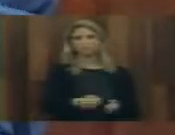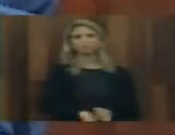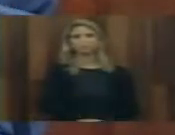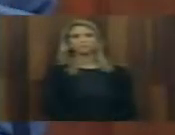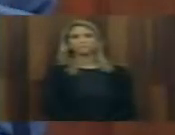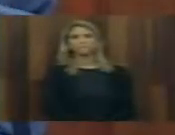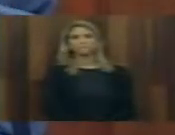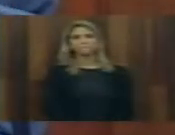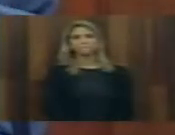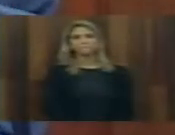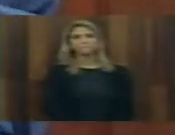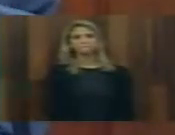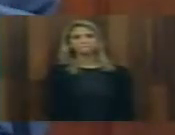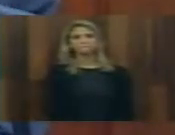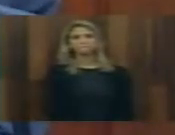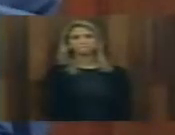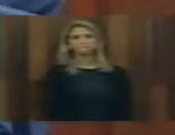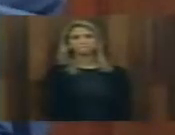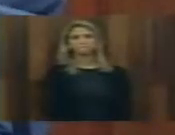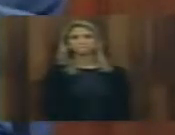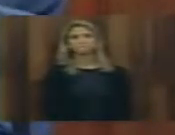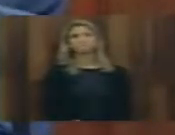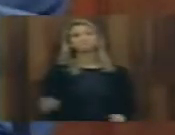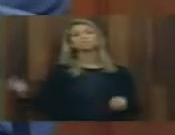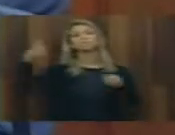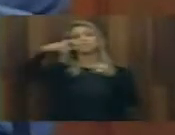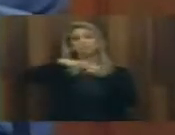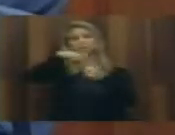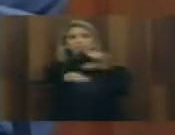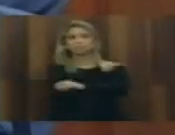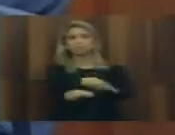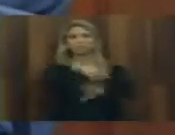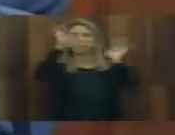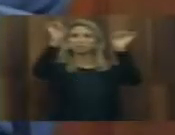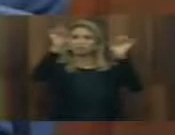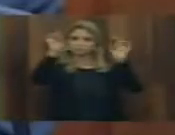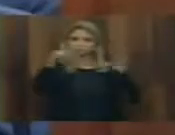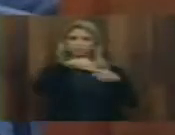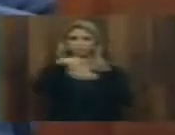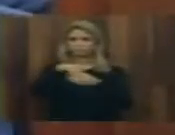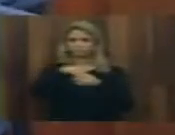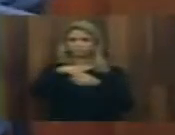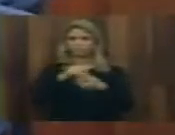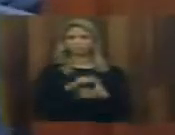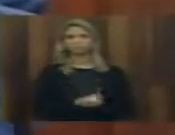estão. Aprovado por unanimidade, a matéria volta em sessão extraordinária.